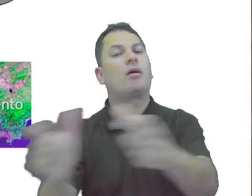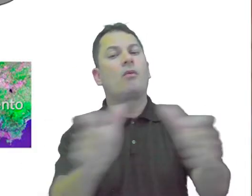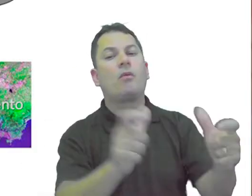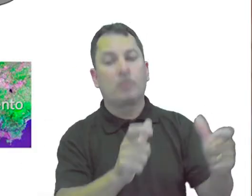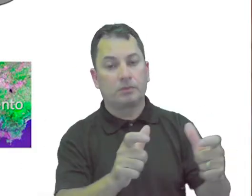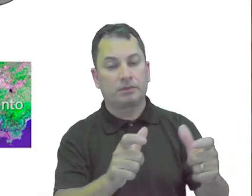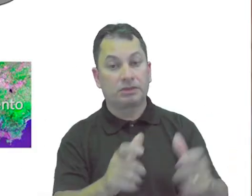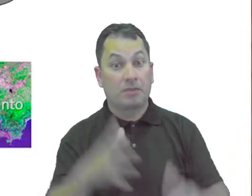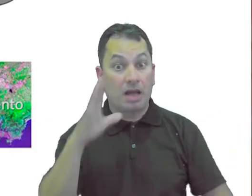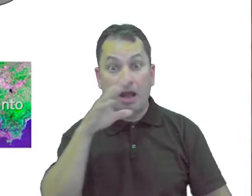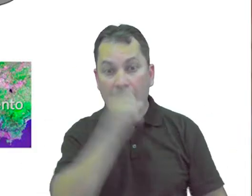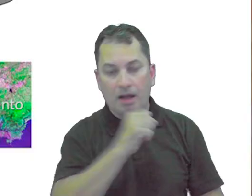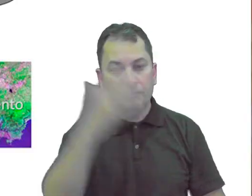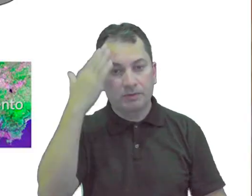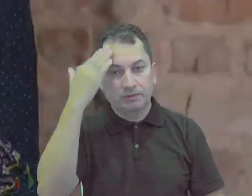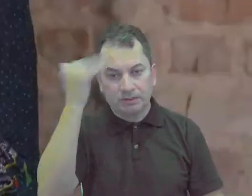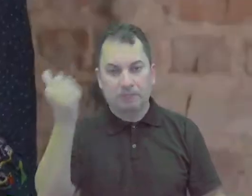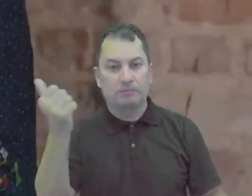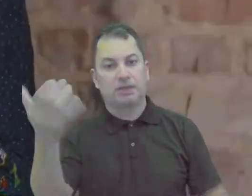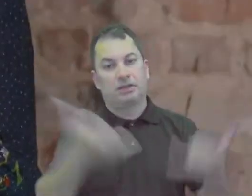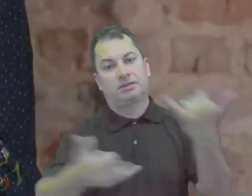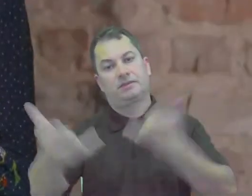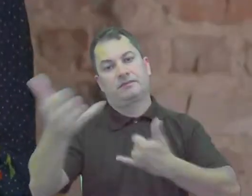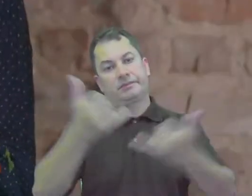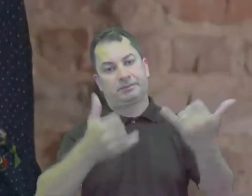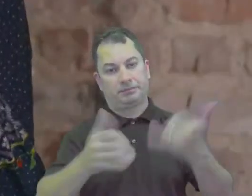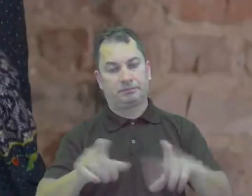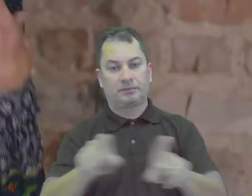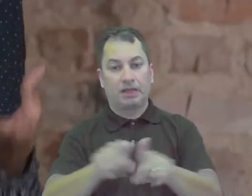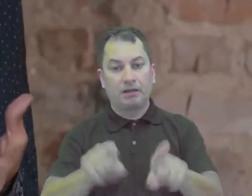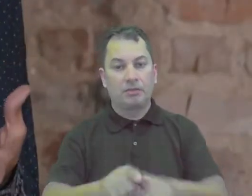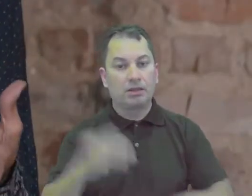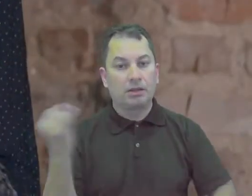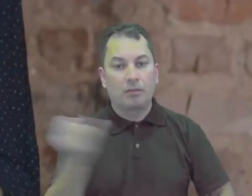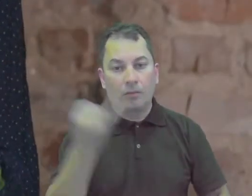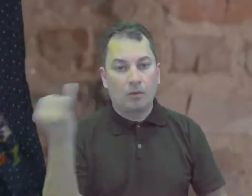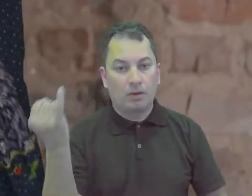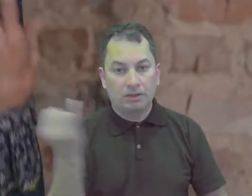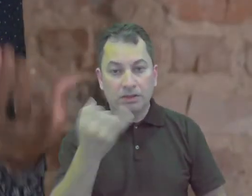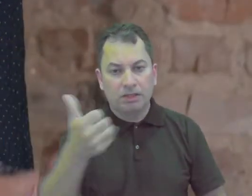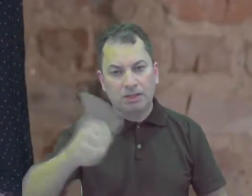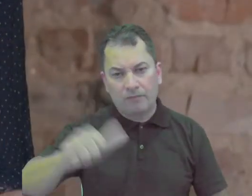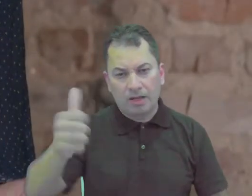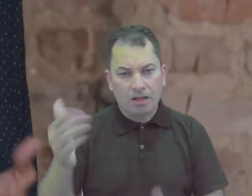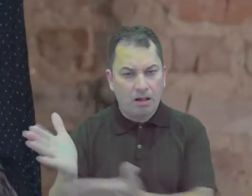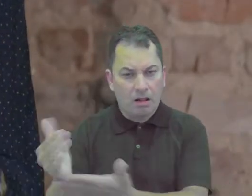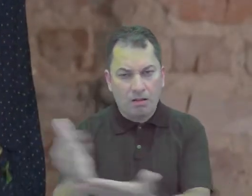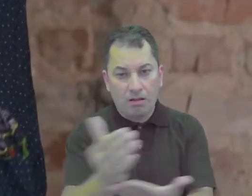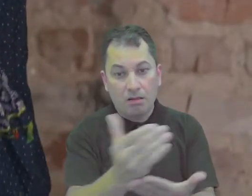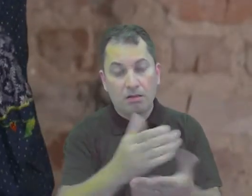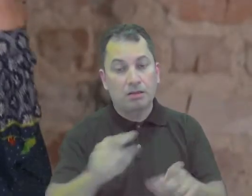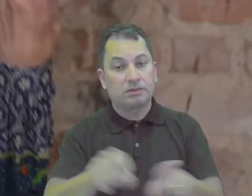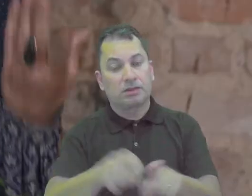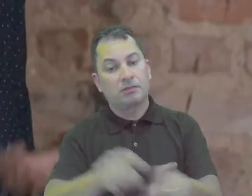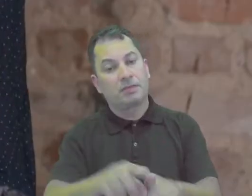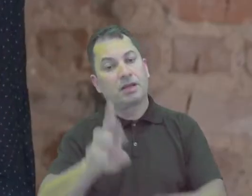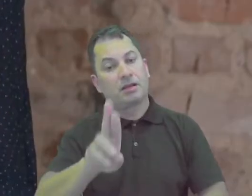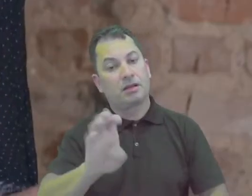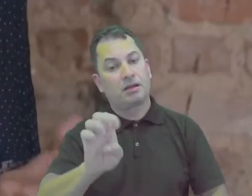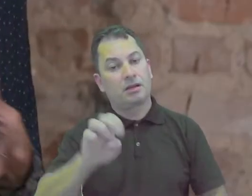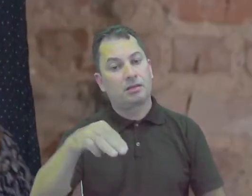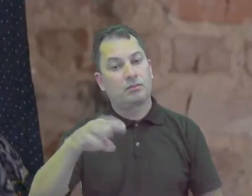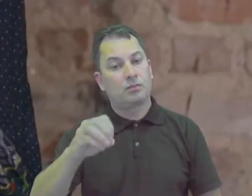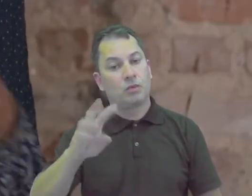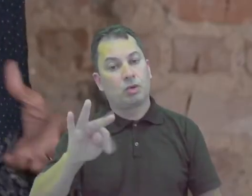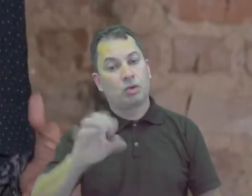rapidamente capturar determinada informação. É importante também a gente fazer os levantamentos a partir do sensoriamento remoto, que aí a gente consegue